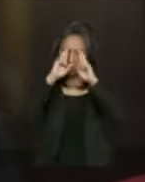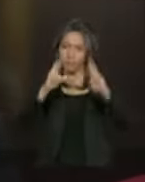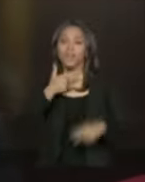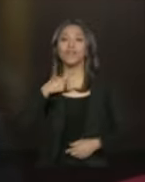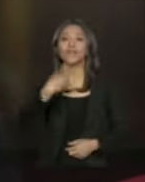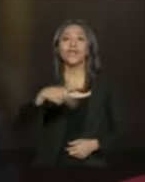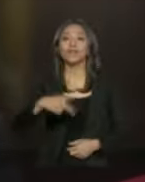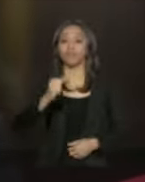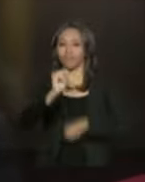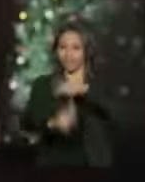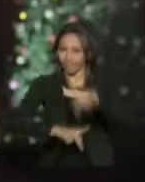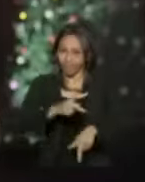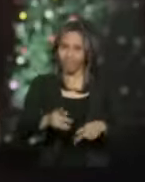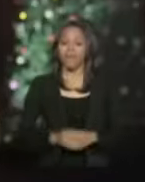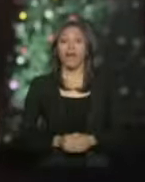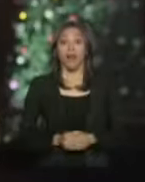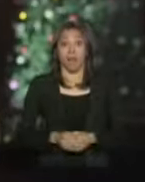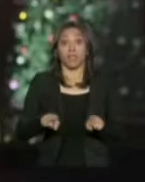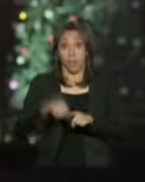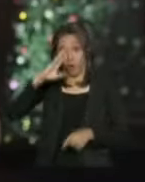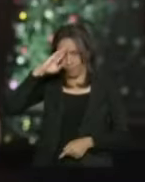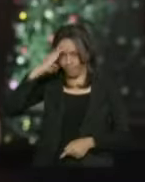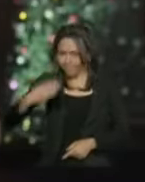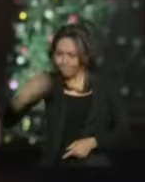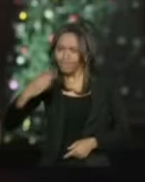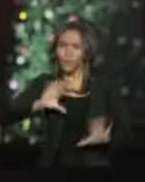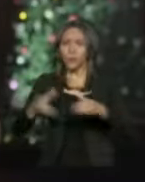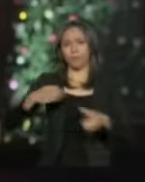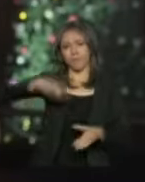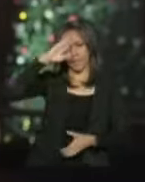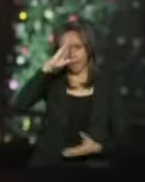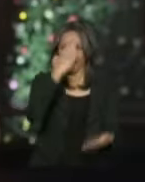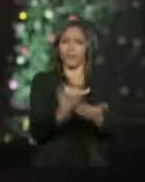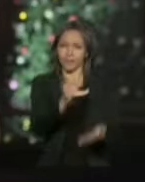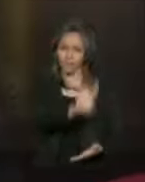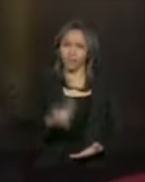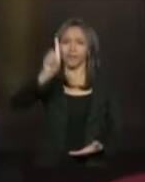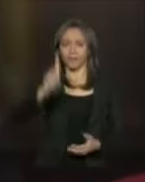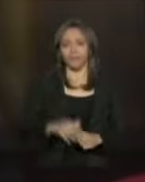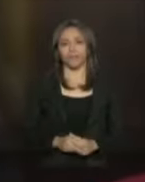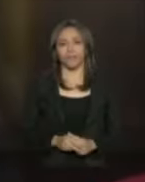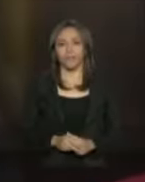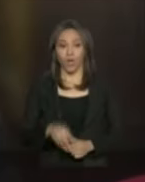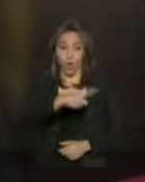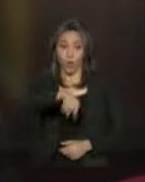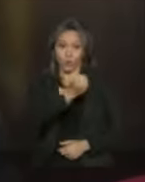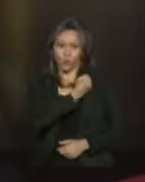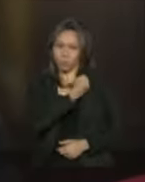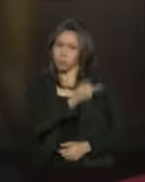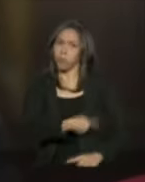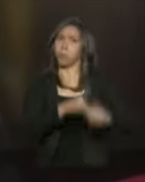do seu povo e honra seus militares e acredita em deus os números positivos